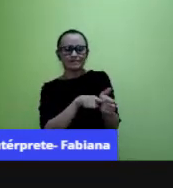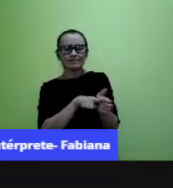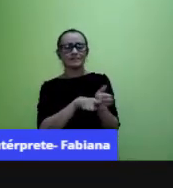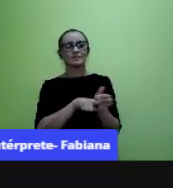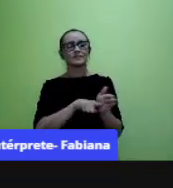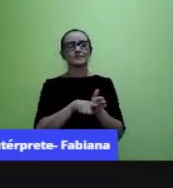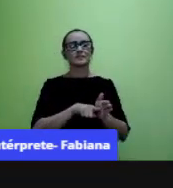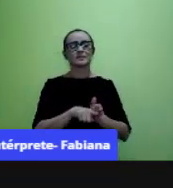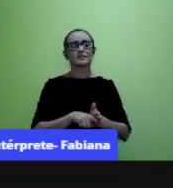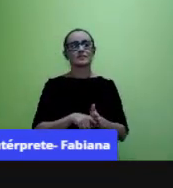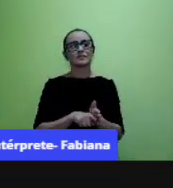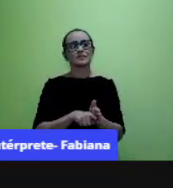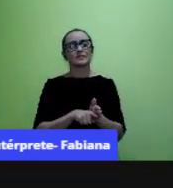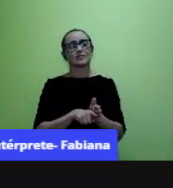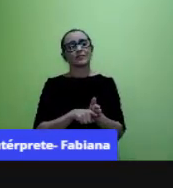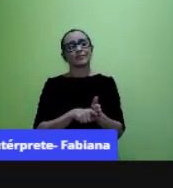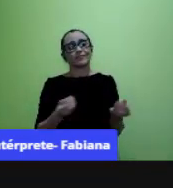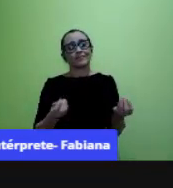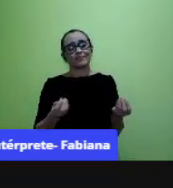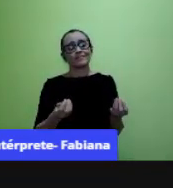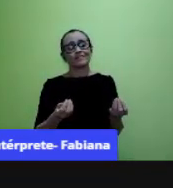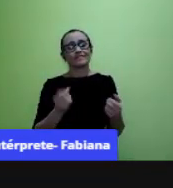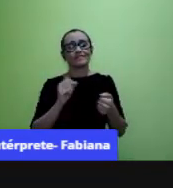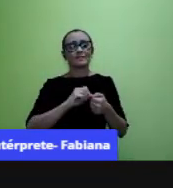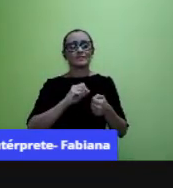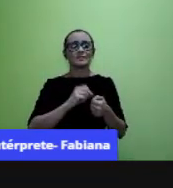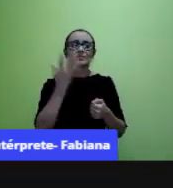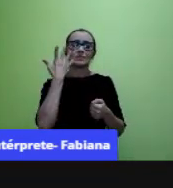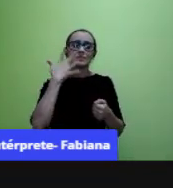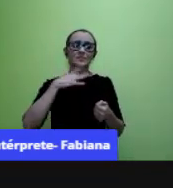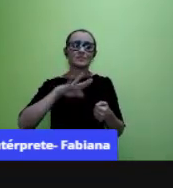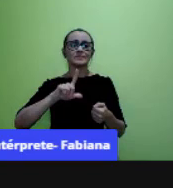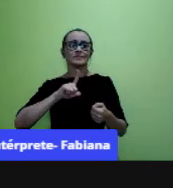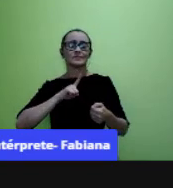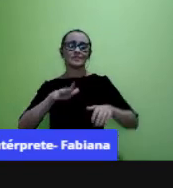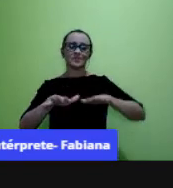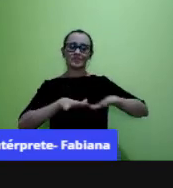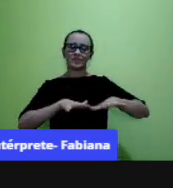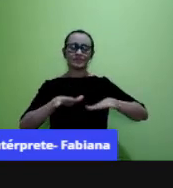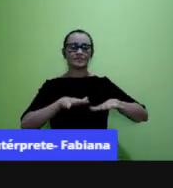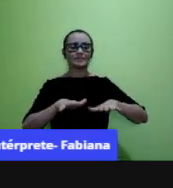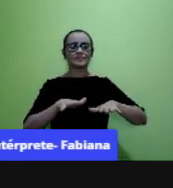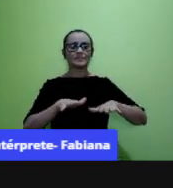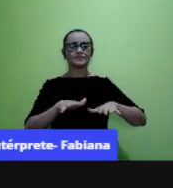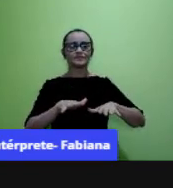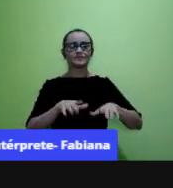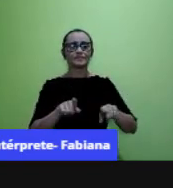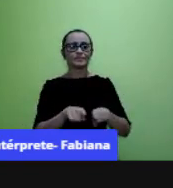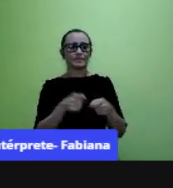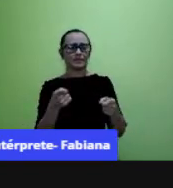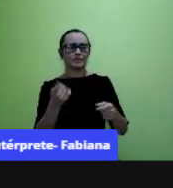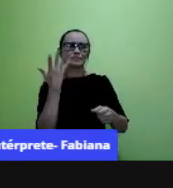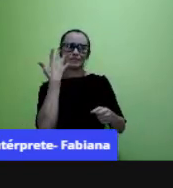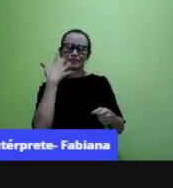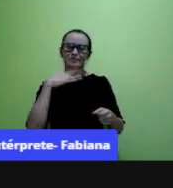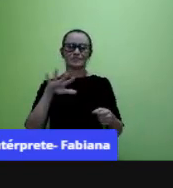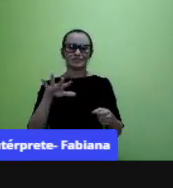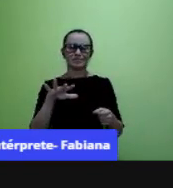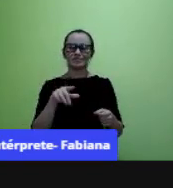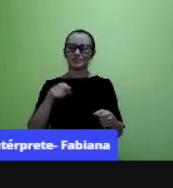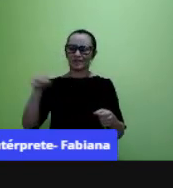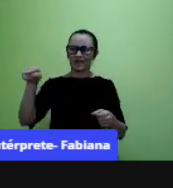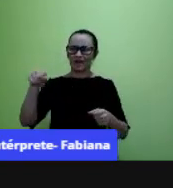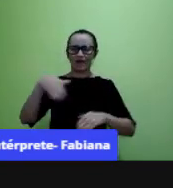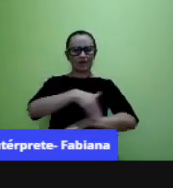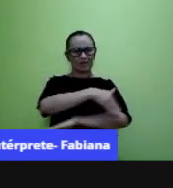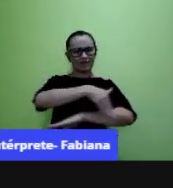tentar fazer com que essa criança se movimente. Mas tem muito professor que vai falar, mas essa criança, ela fica na rua brincando,